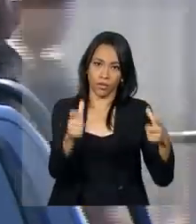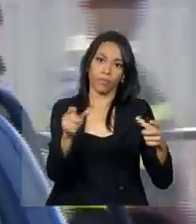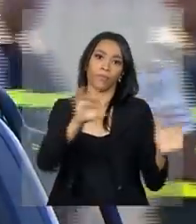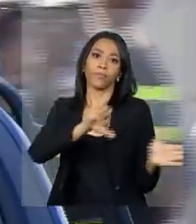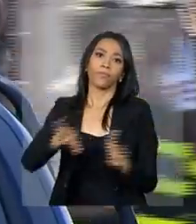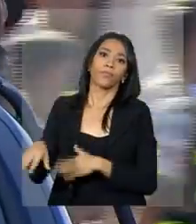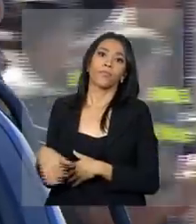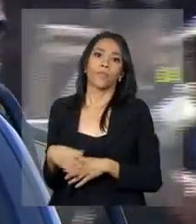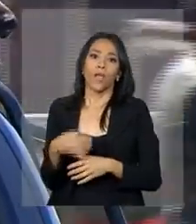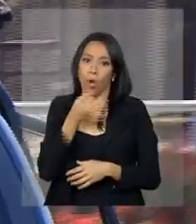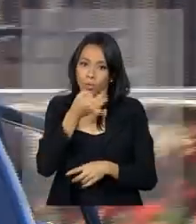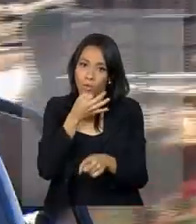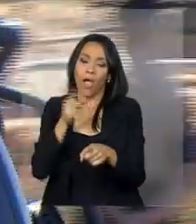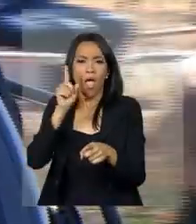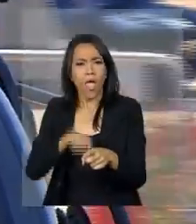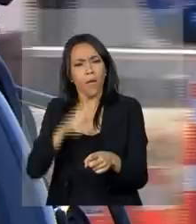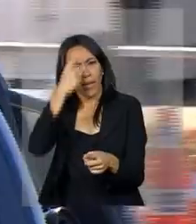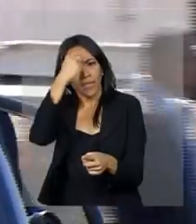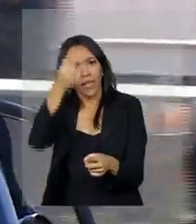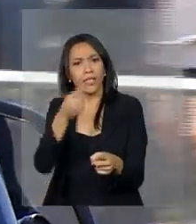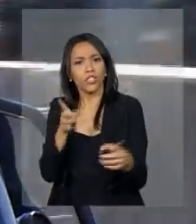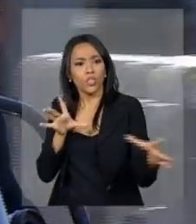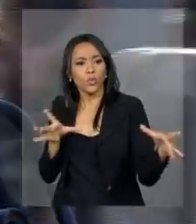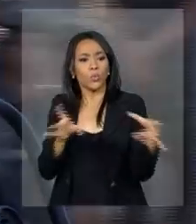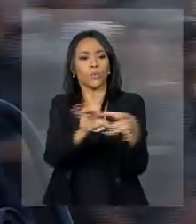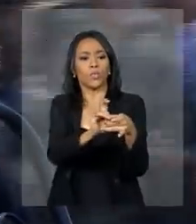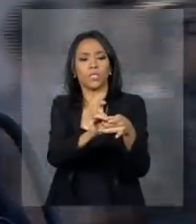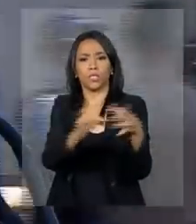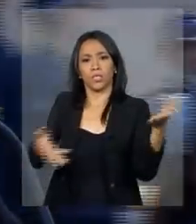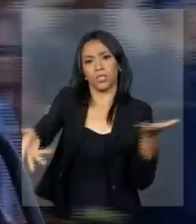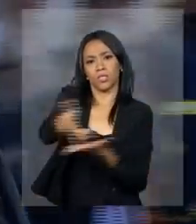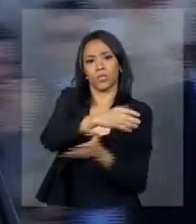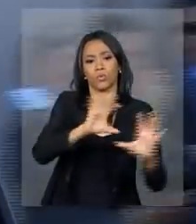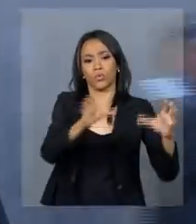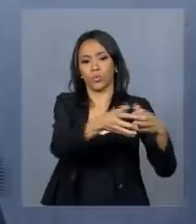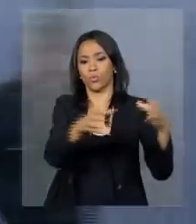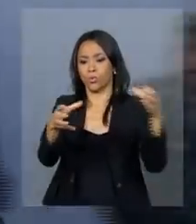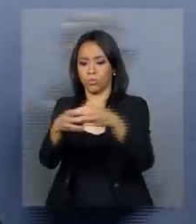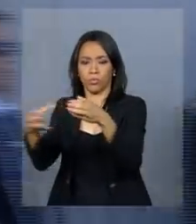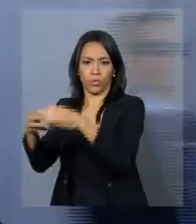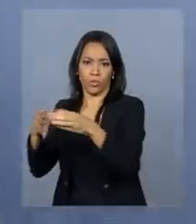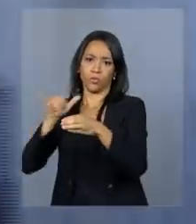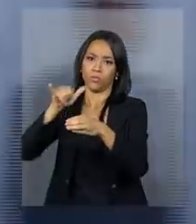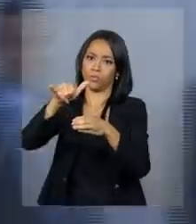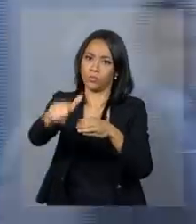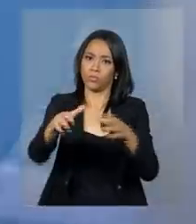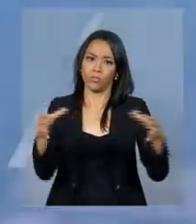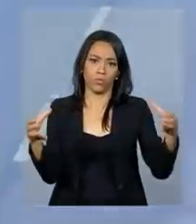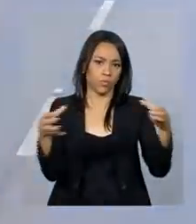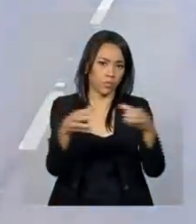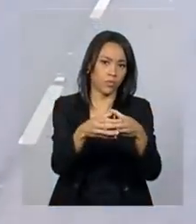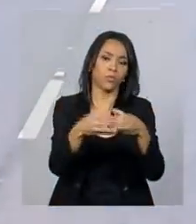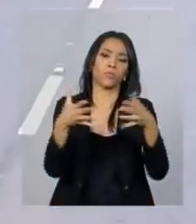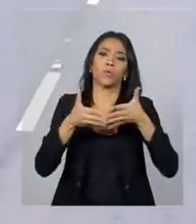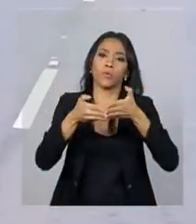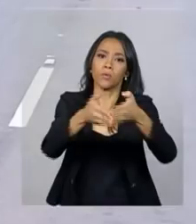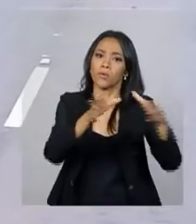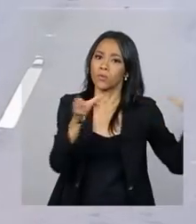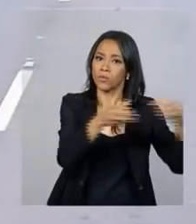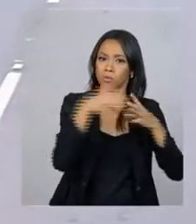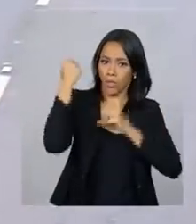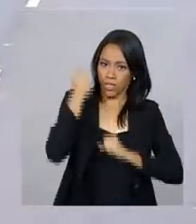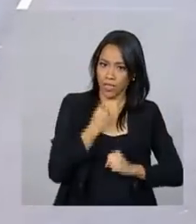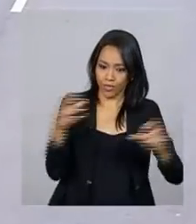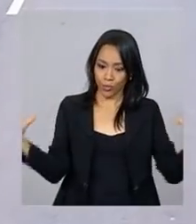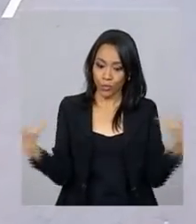de unir forças e inteligência para o combate a qualquer tipo de crime, né, necessária. E o resultado foi muito bom, né?